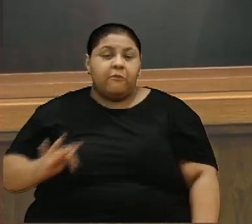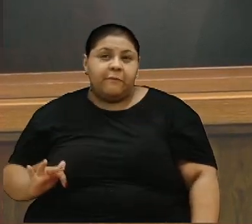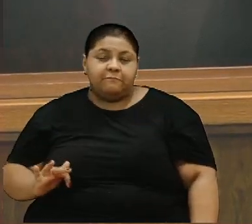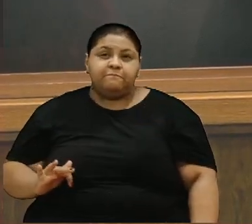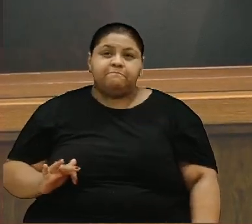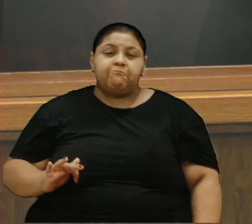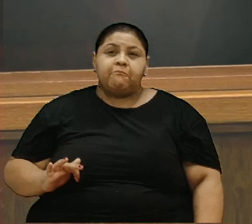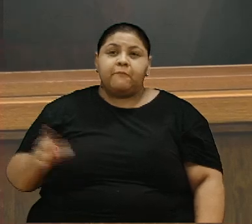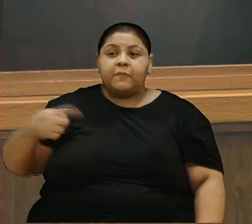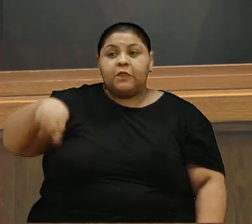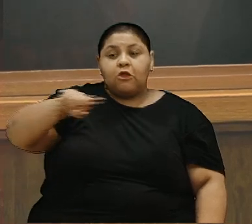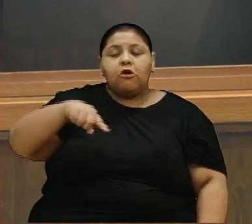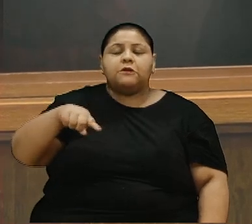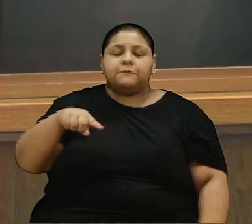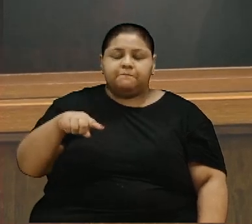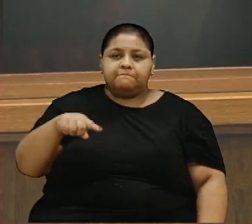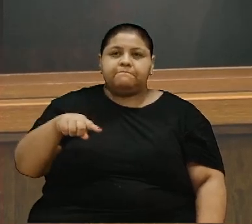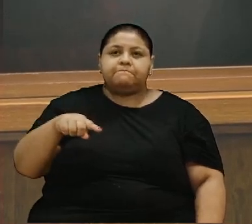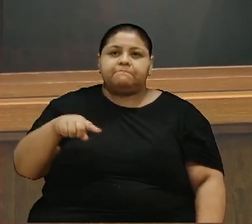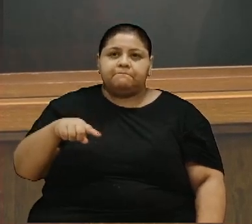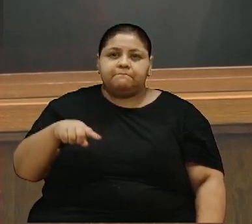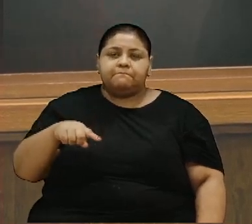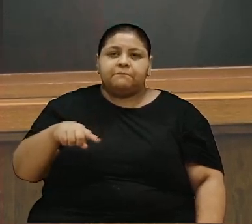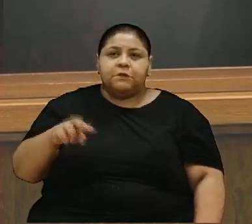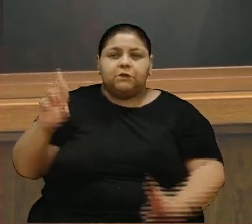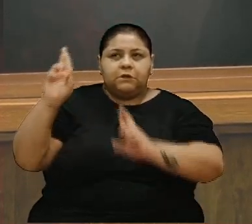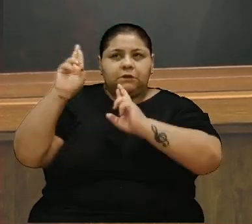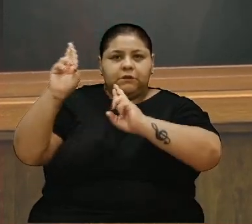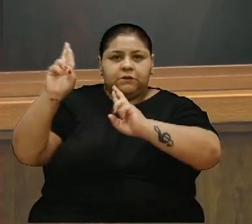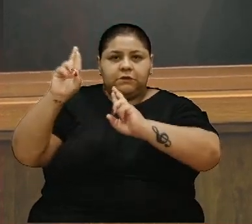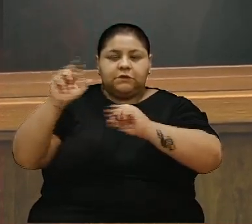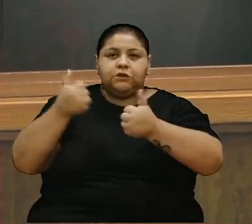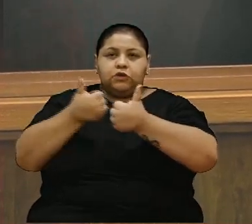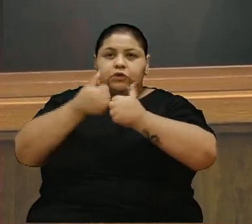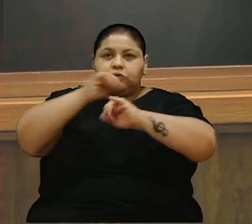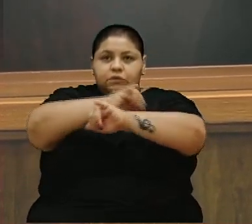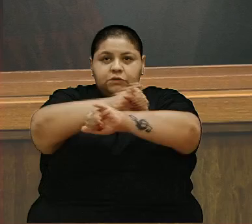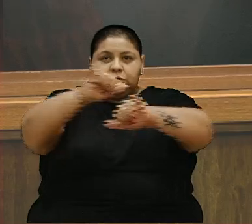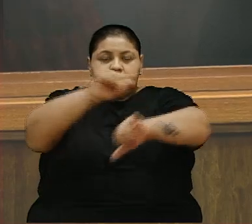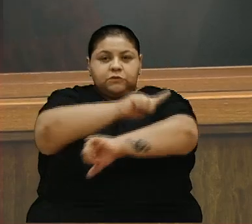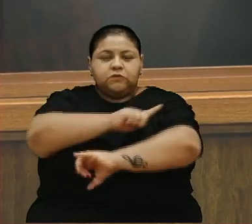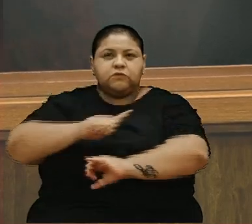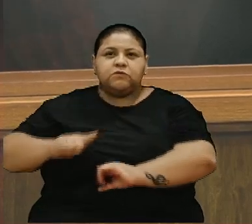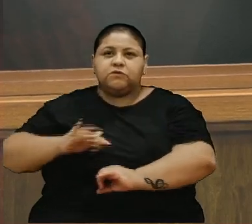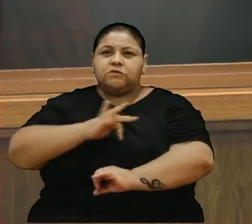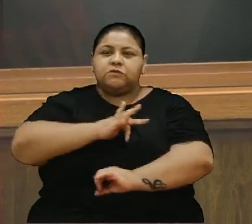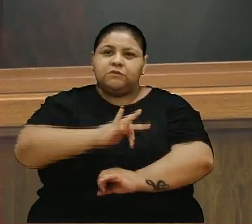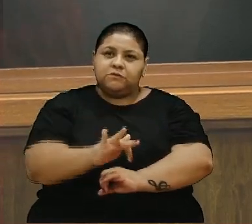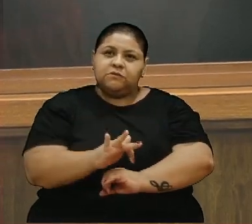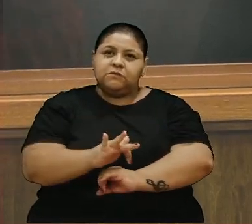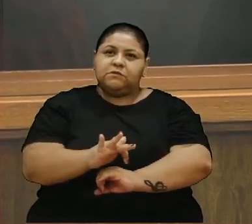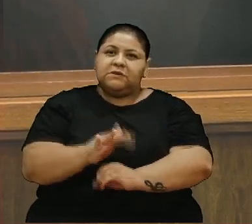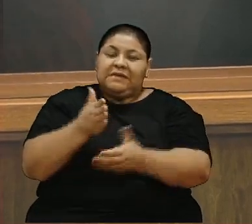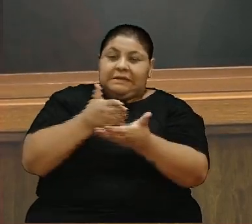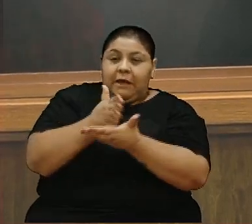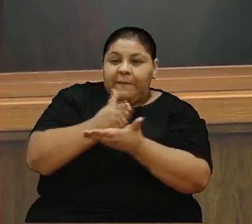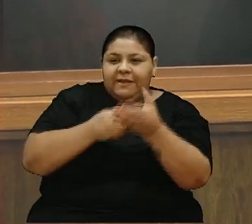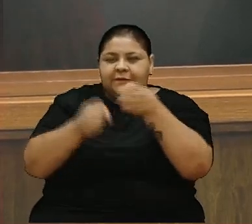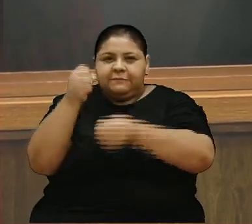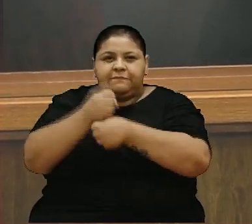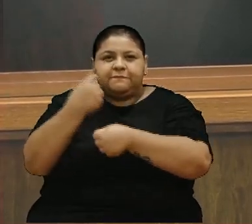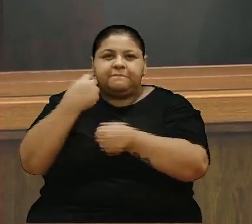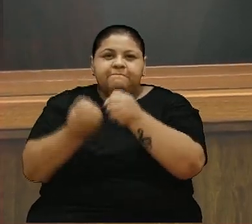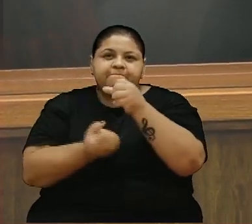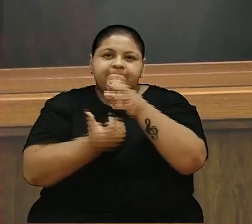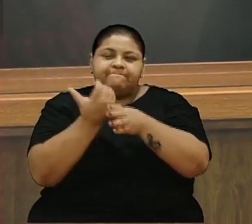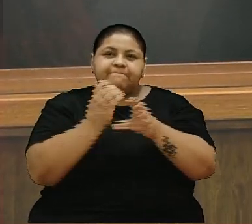E nós, finalmente, através da notícia do governo federal, na metade do ano passado, a instalação